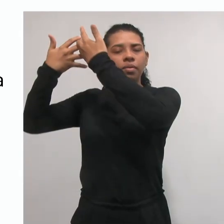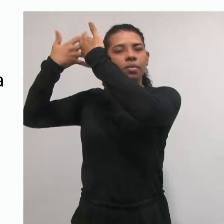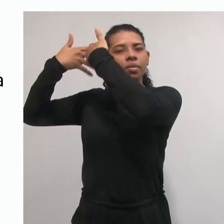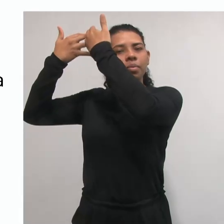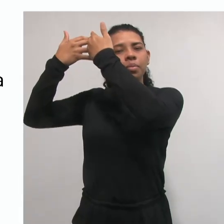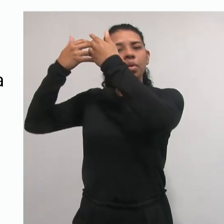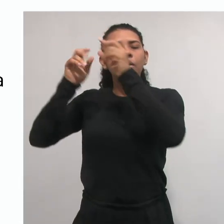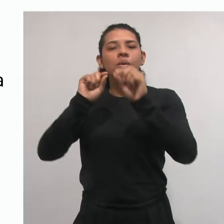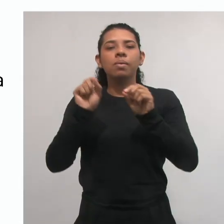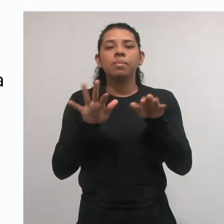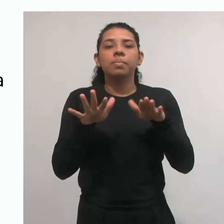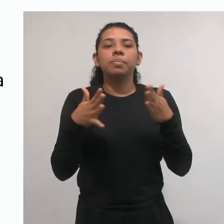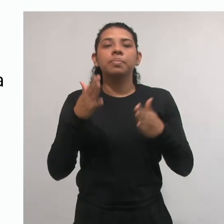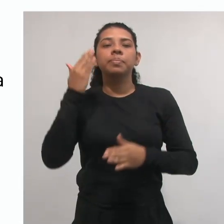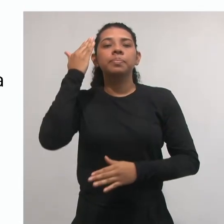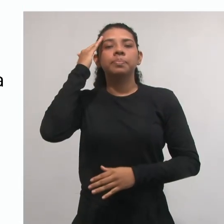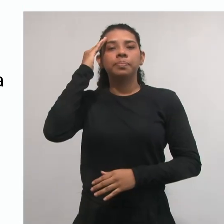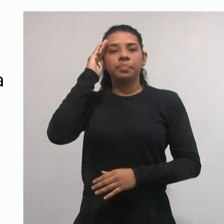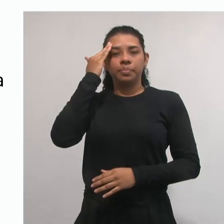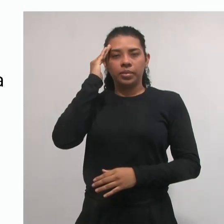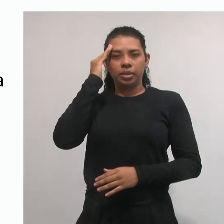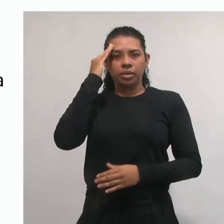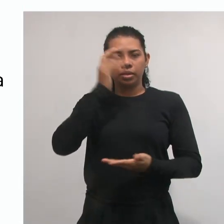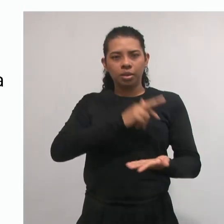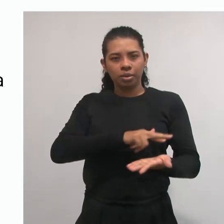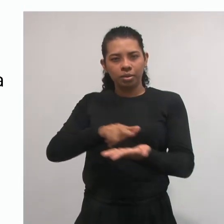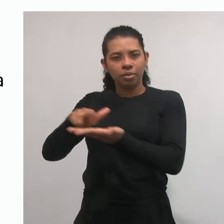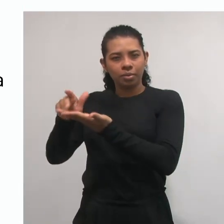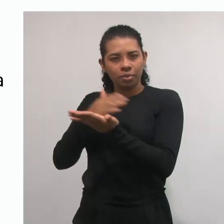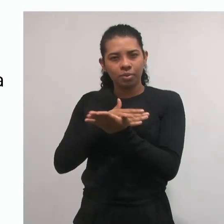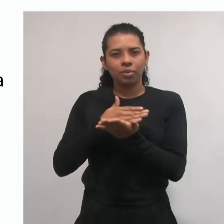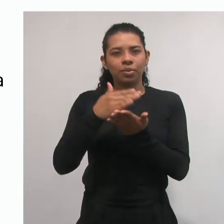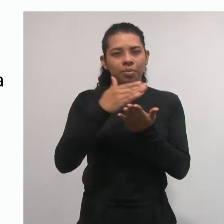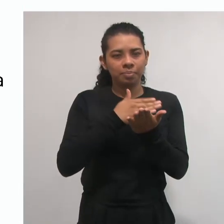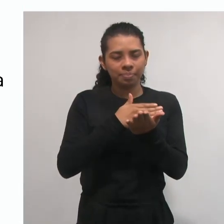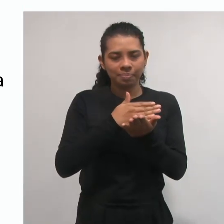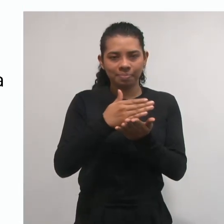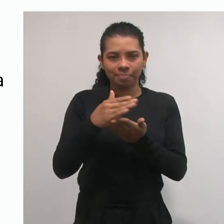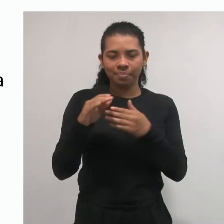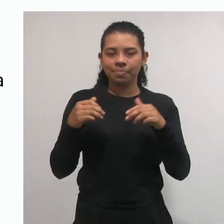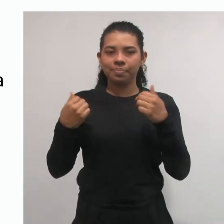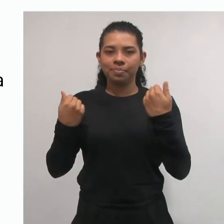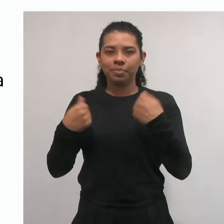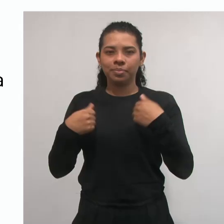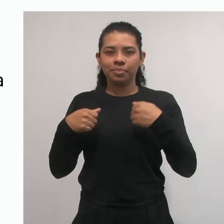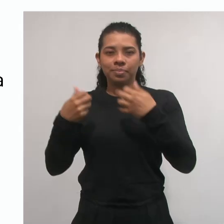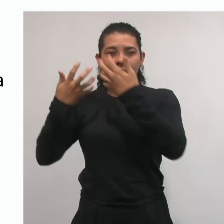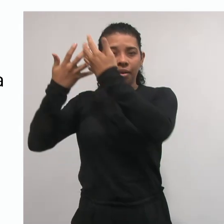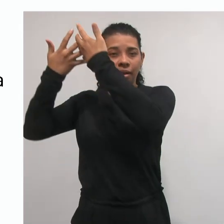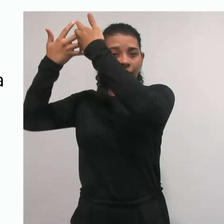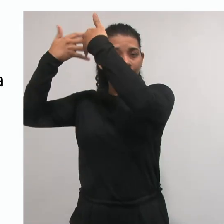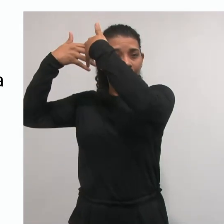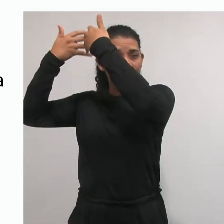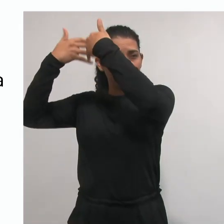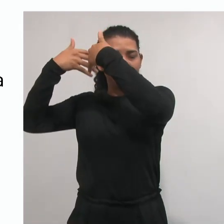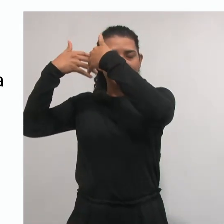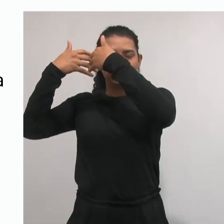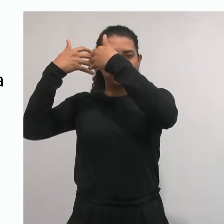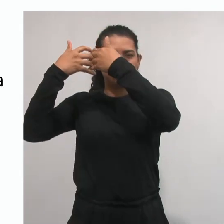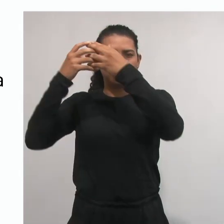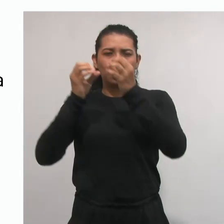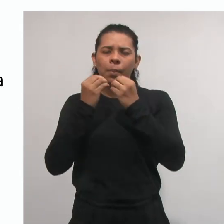nós entendemos por diversidade, né? Então, eu acho que no início a gente tem que fazer essa reflexão,